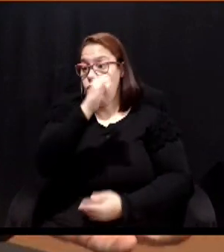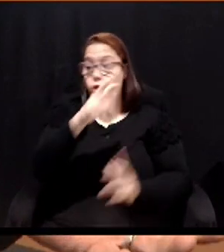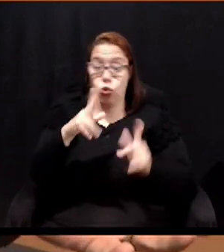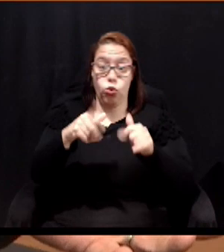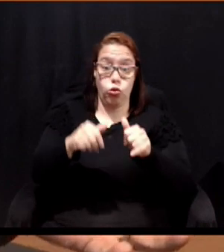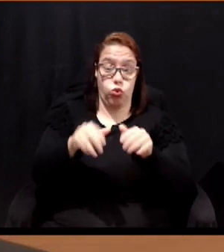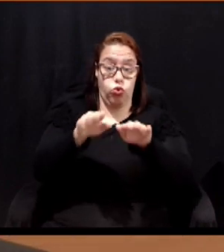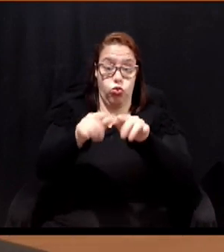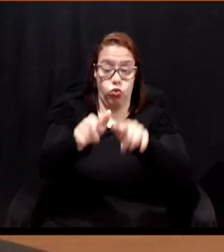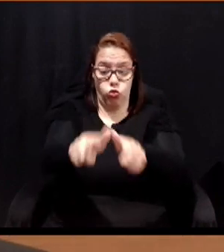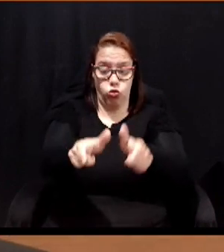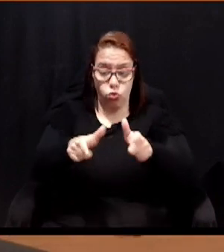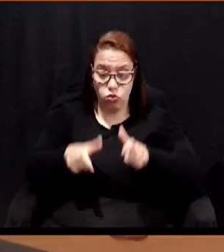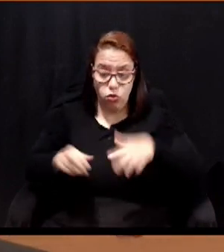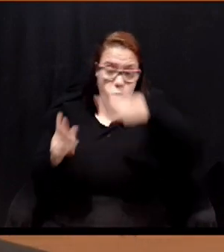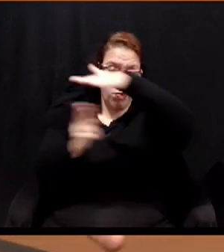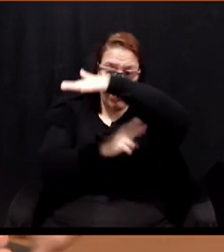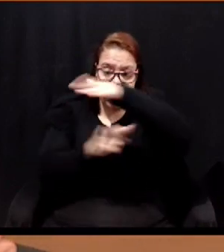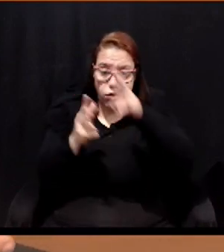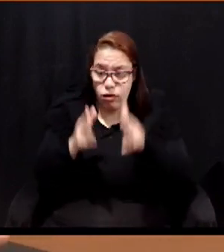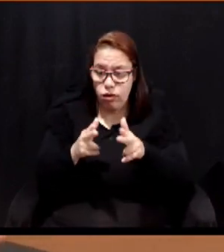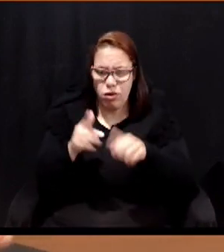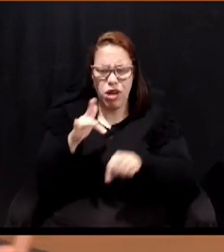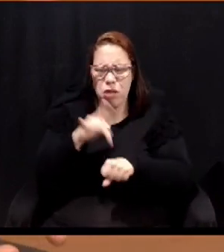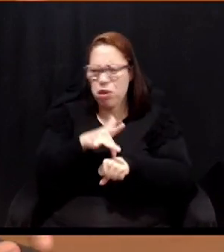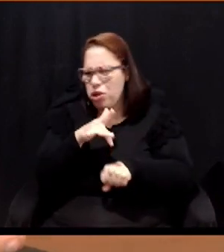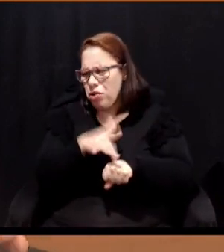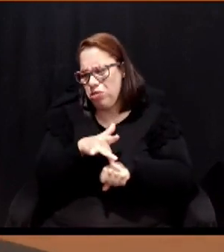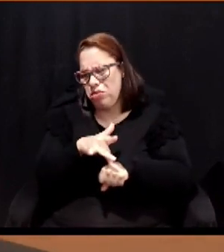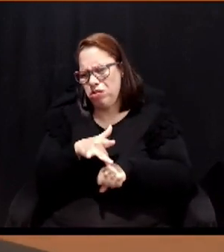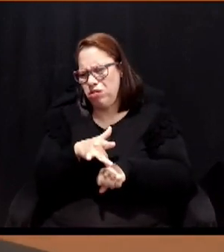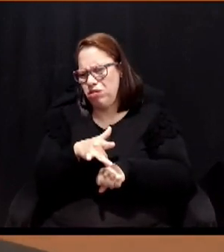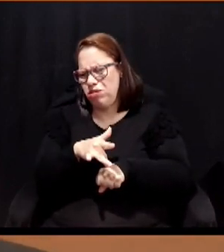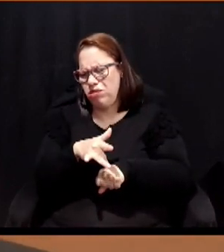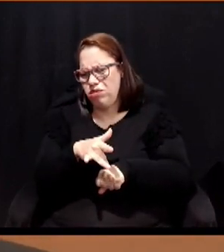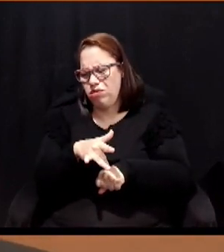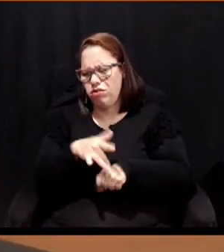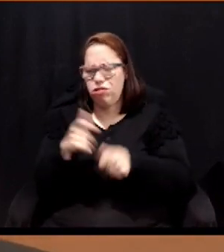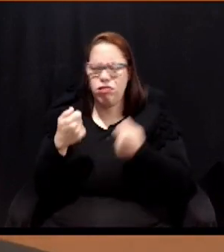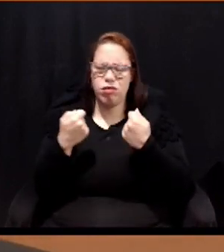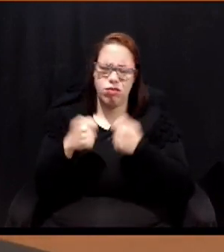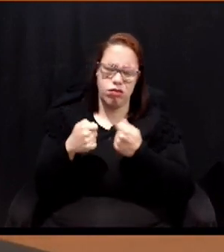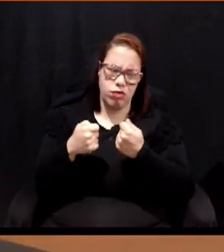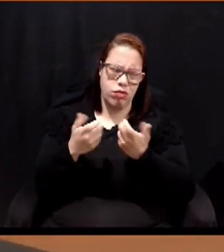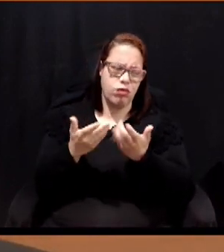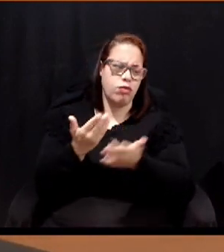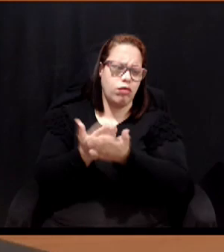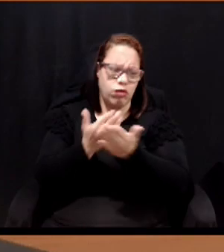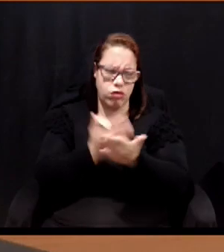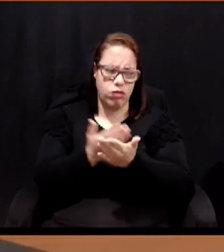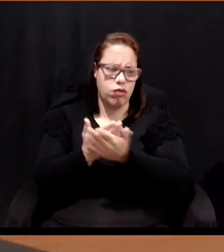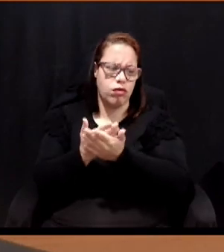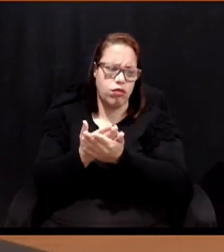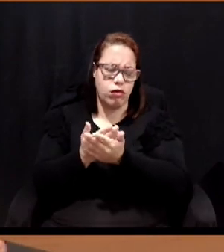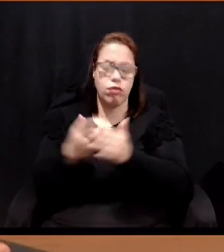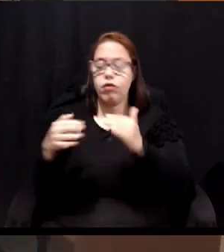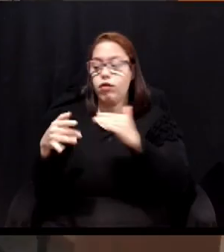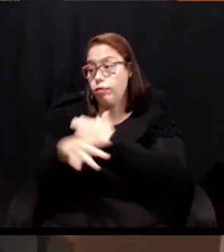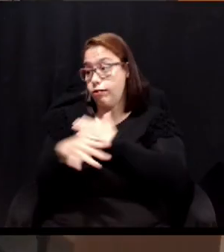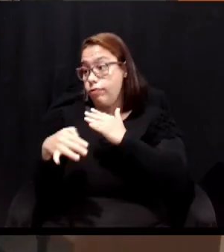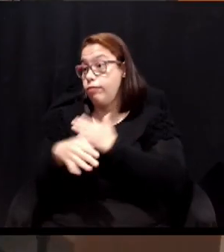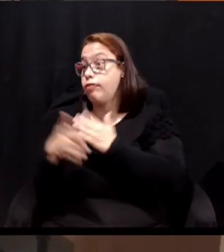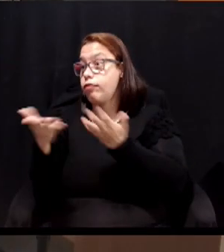mesma estrada. É um absurdo isso. Né? Então, precisa-se de um estudo para isso. Mobilidade urbana, né? Mobilidade